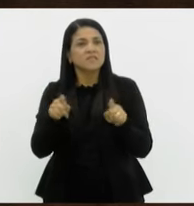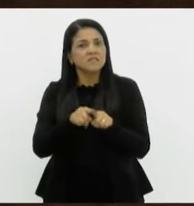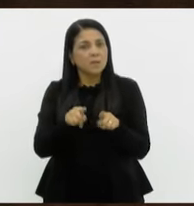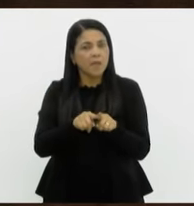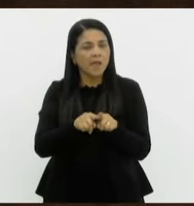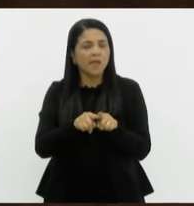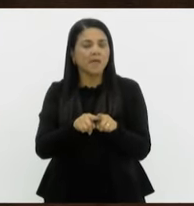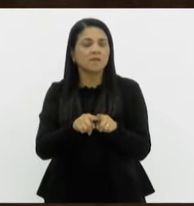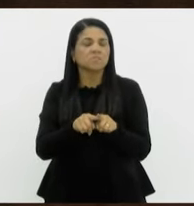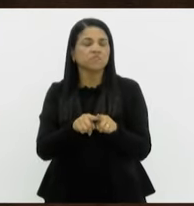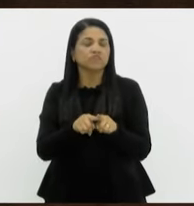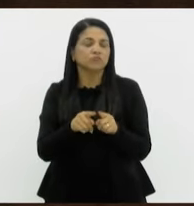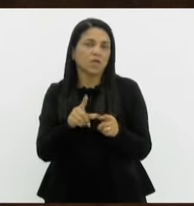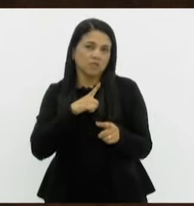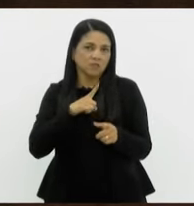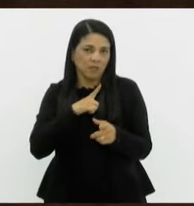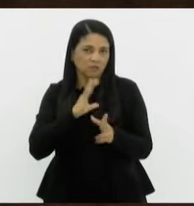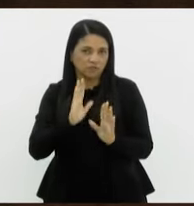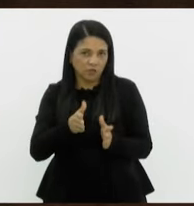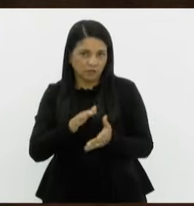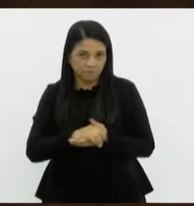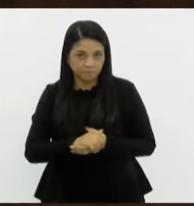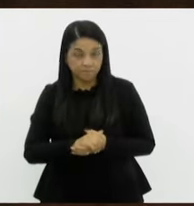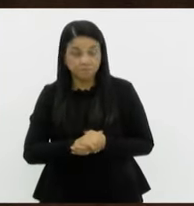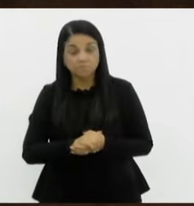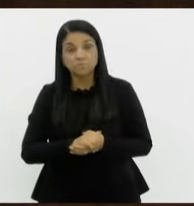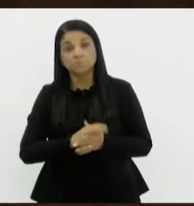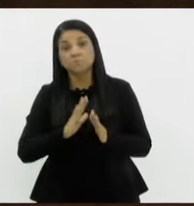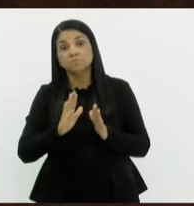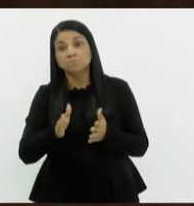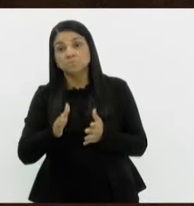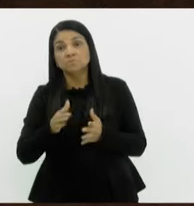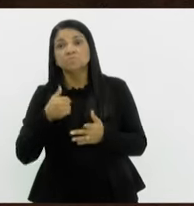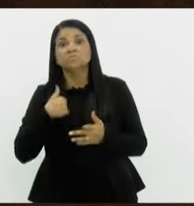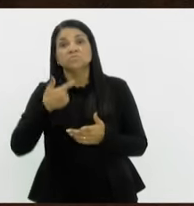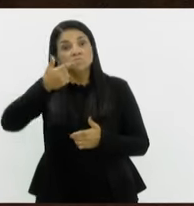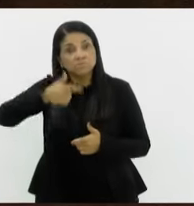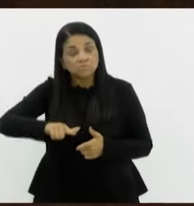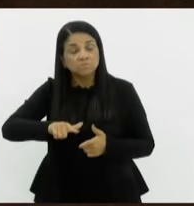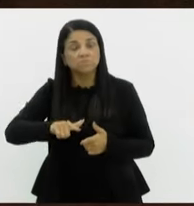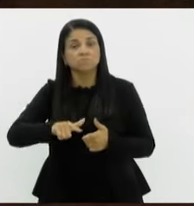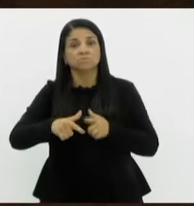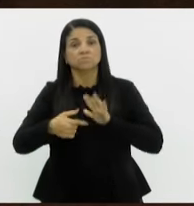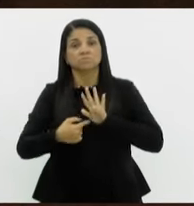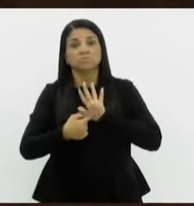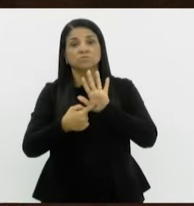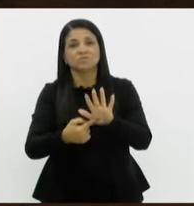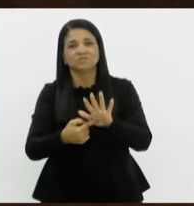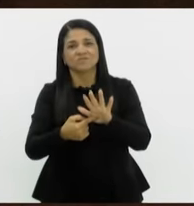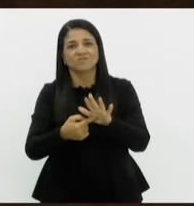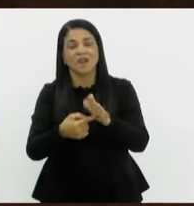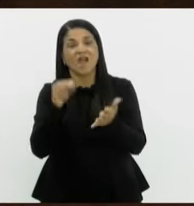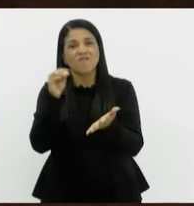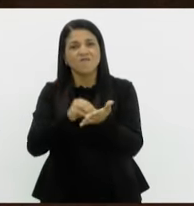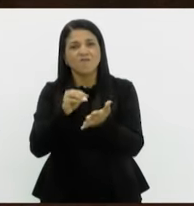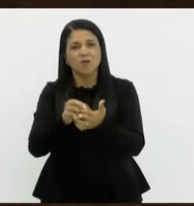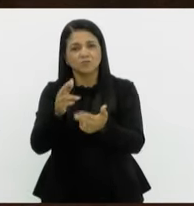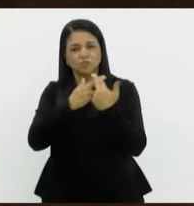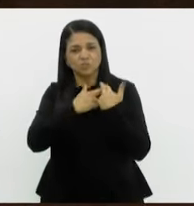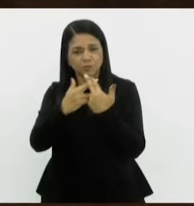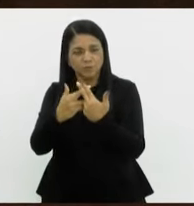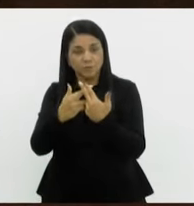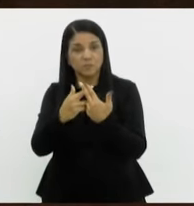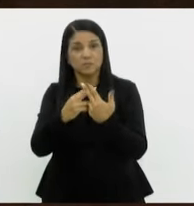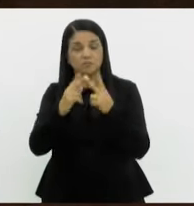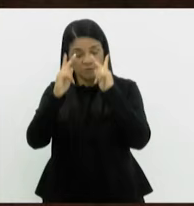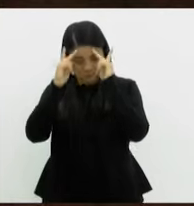no coração. Porém, mais uma vez, ficou revelada a irresponsabilidade, o egocentrismo